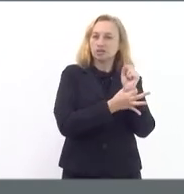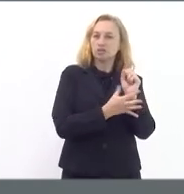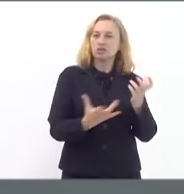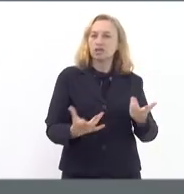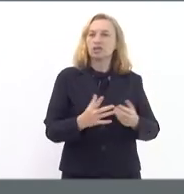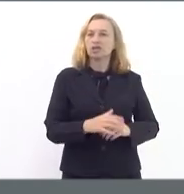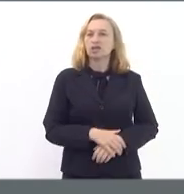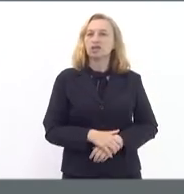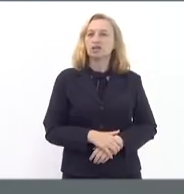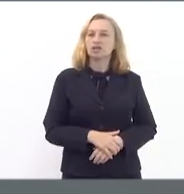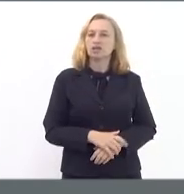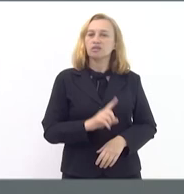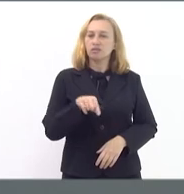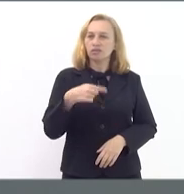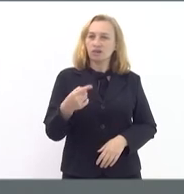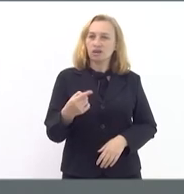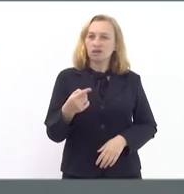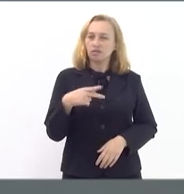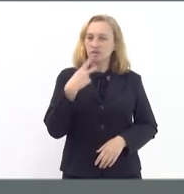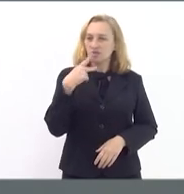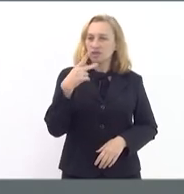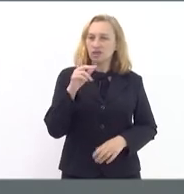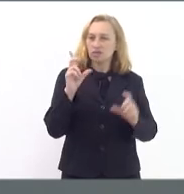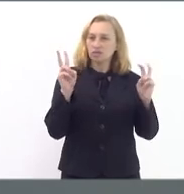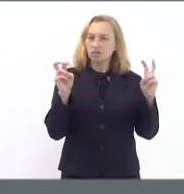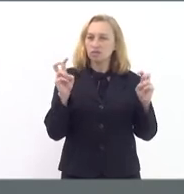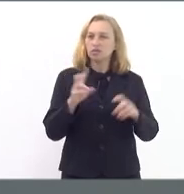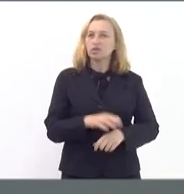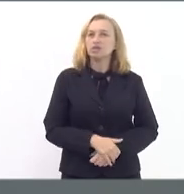a estação linha para vou falar mais à frente sobre isso